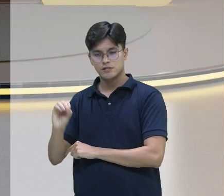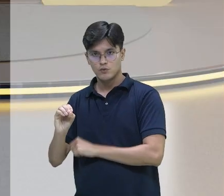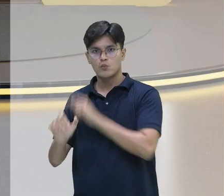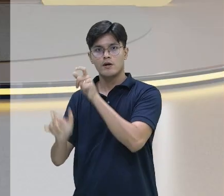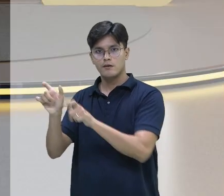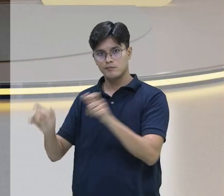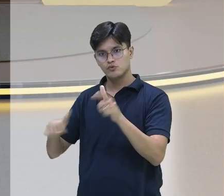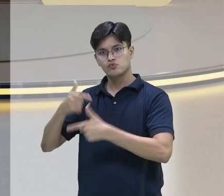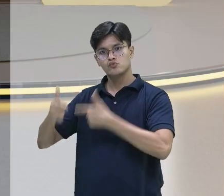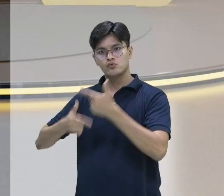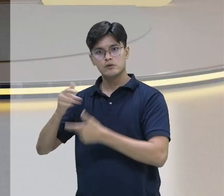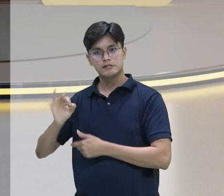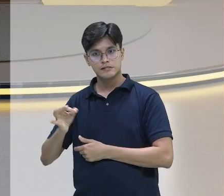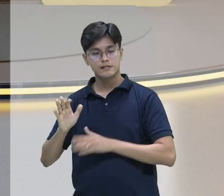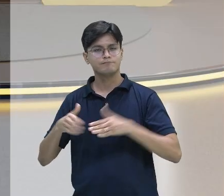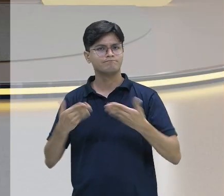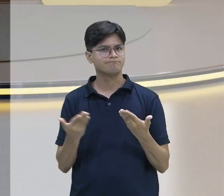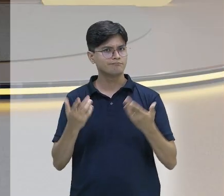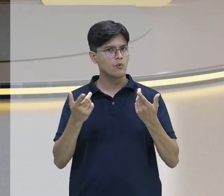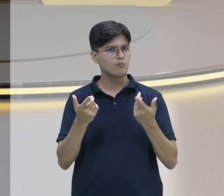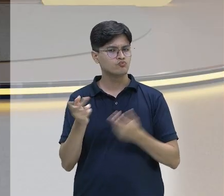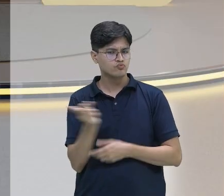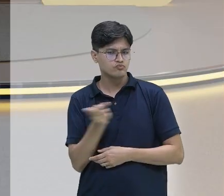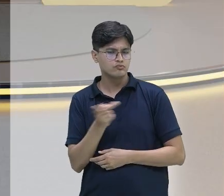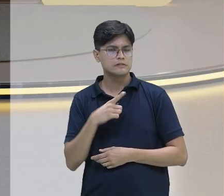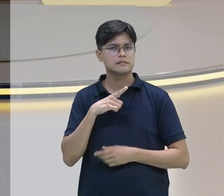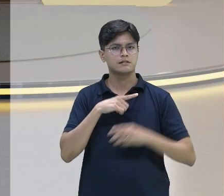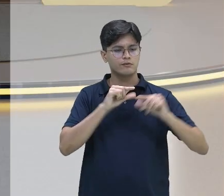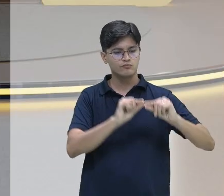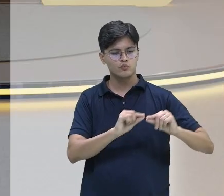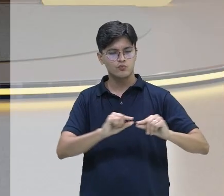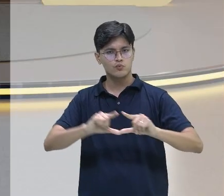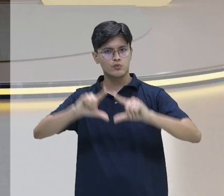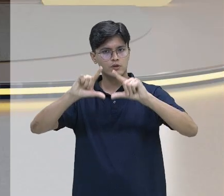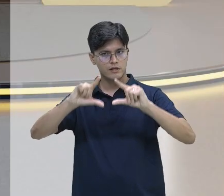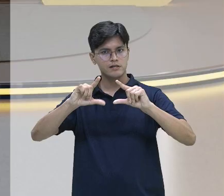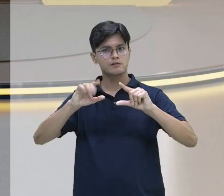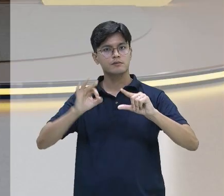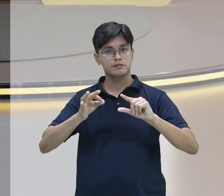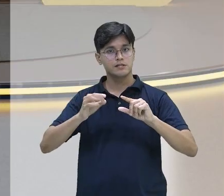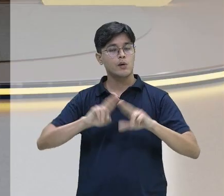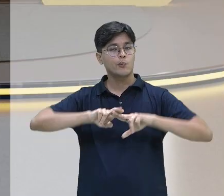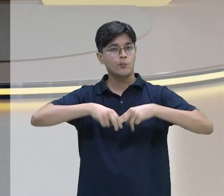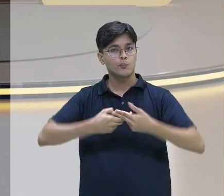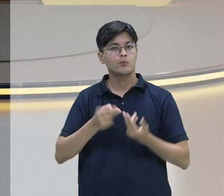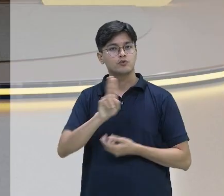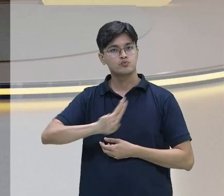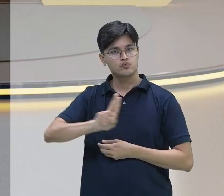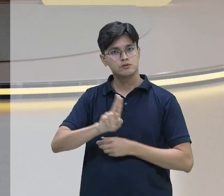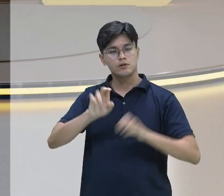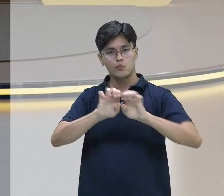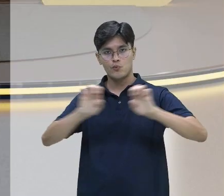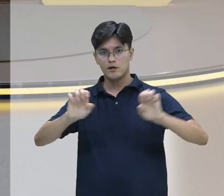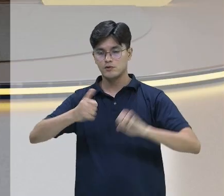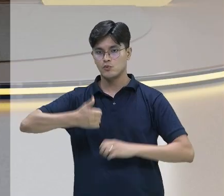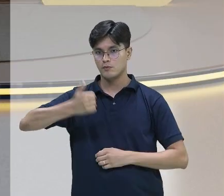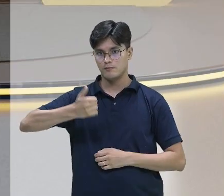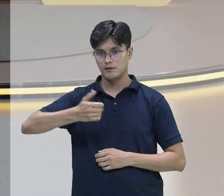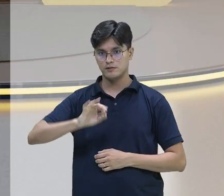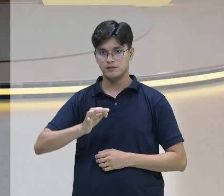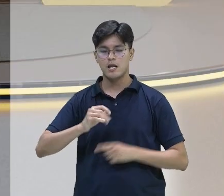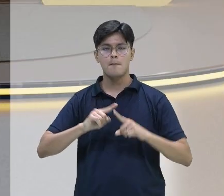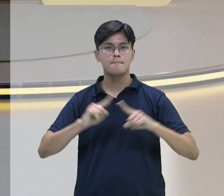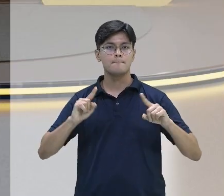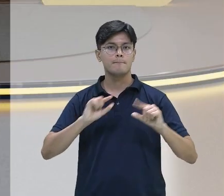é um crescimento linear, por isso ele está representado por uma equação do primeiro grau. Mas vale frisar, né, professor, nem sempre